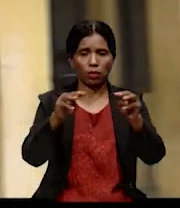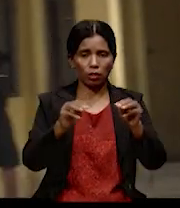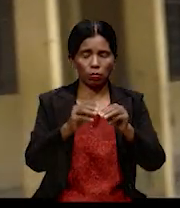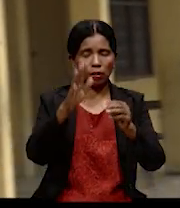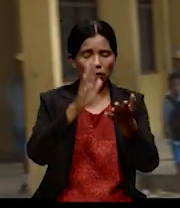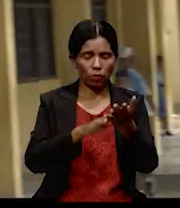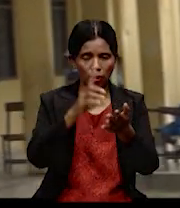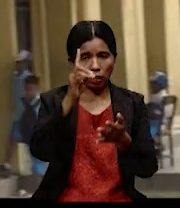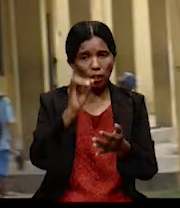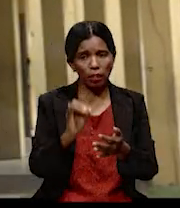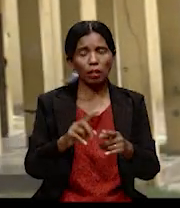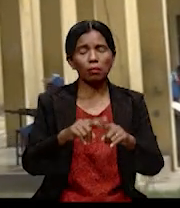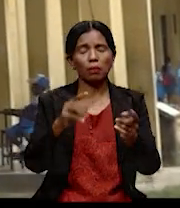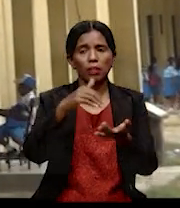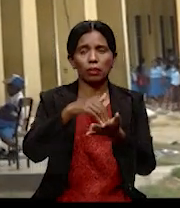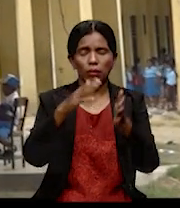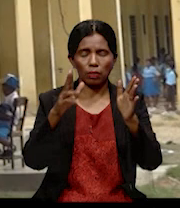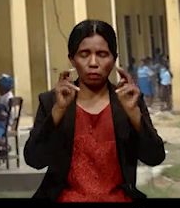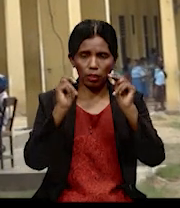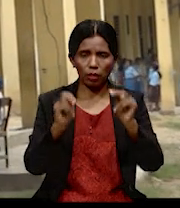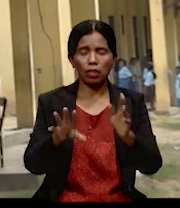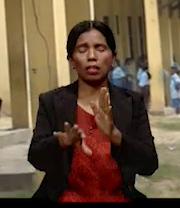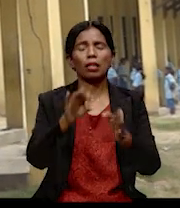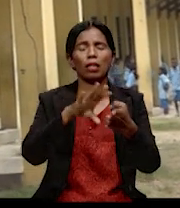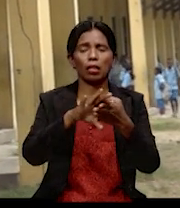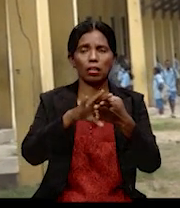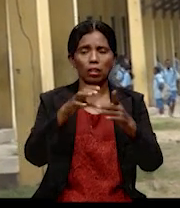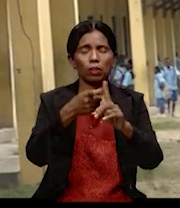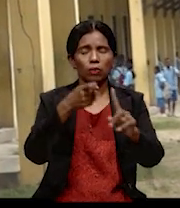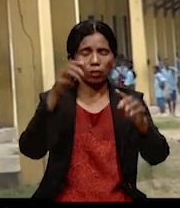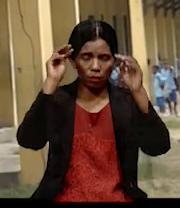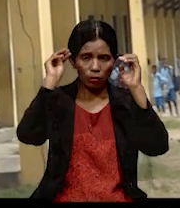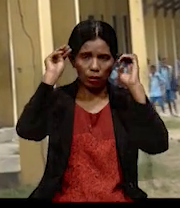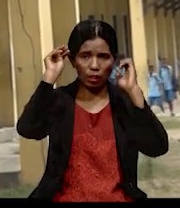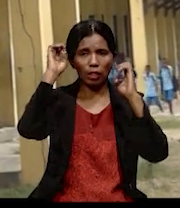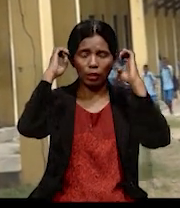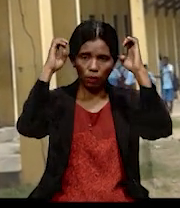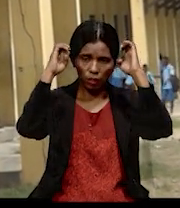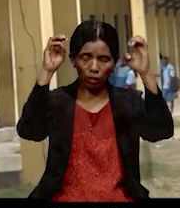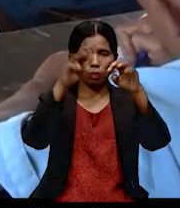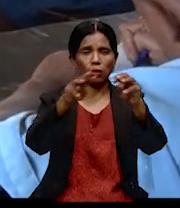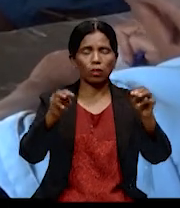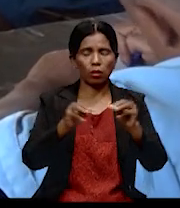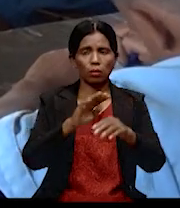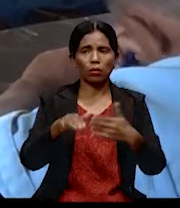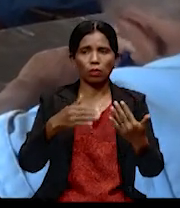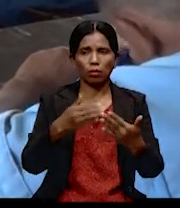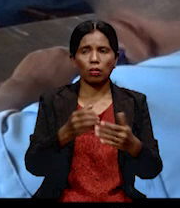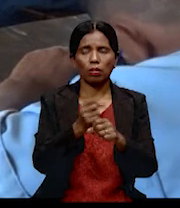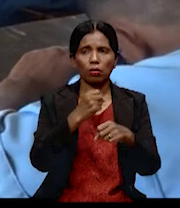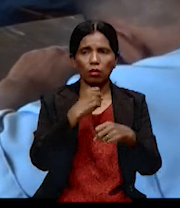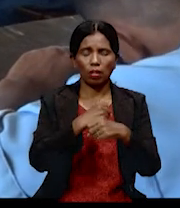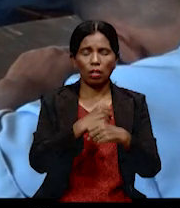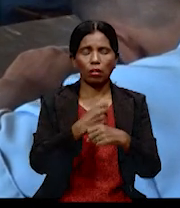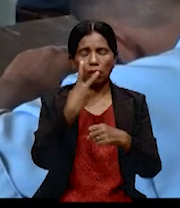bem estudante Sira precisa retar autorização hos educação municipal Sira. Circular ne nuder meus ida atu halus staung ne bediak